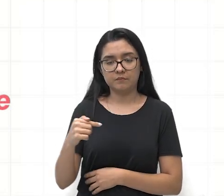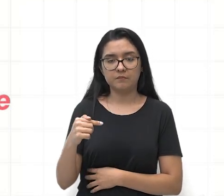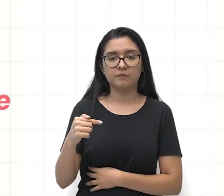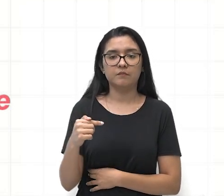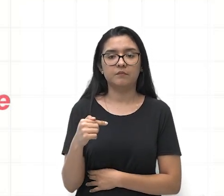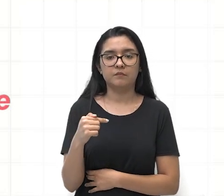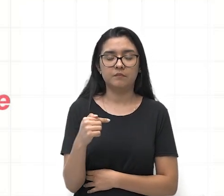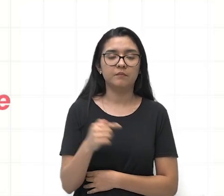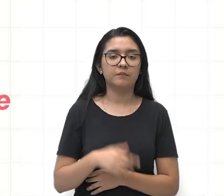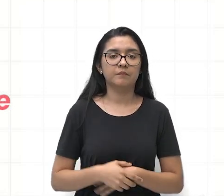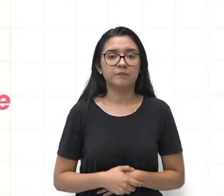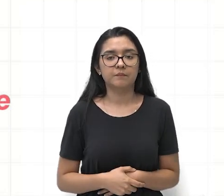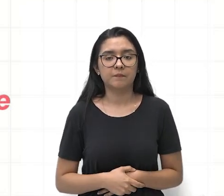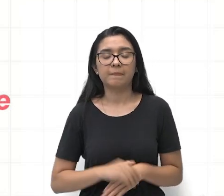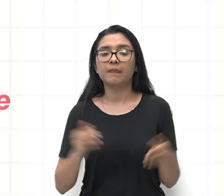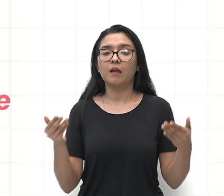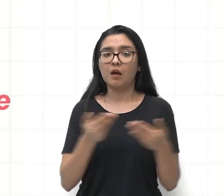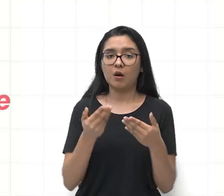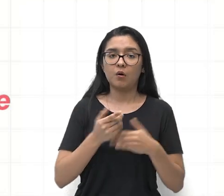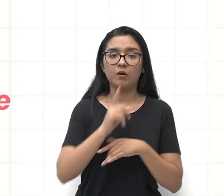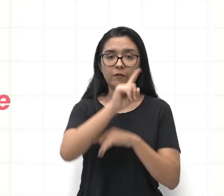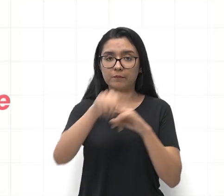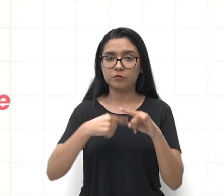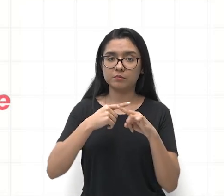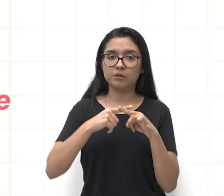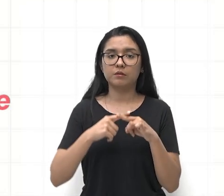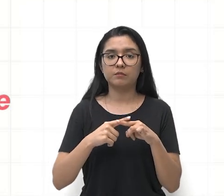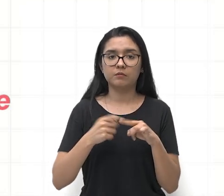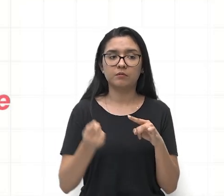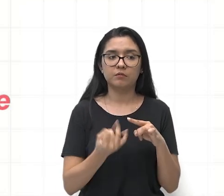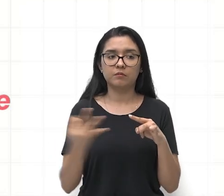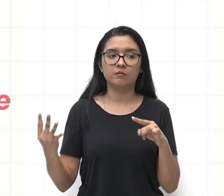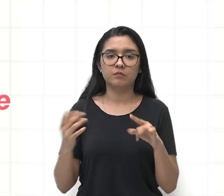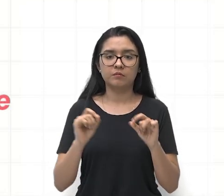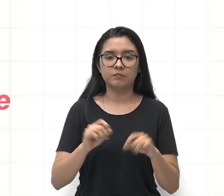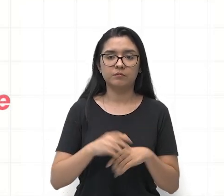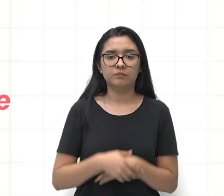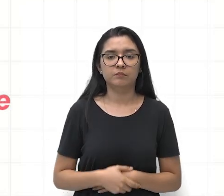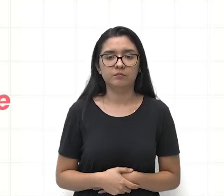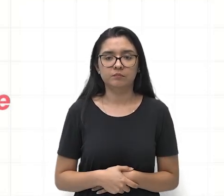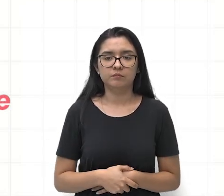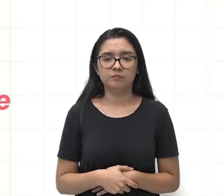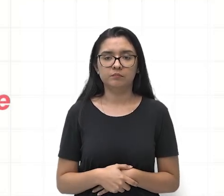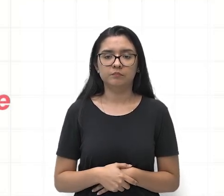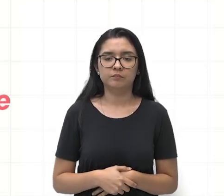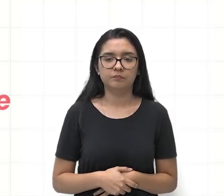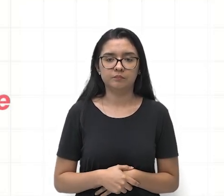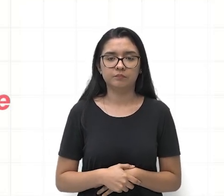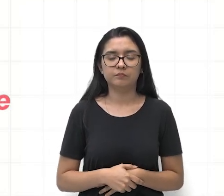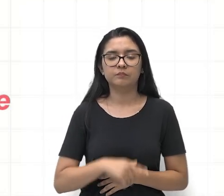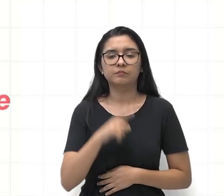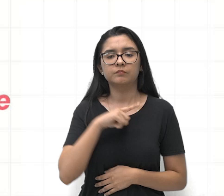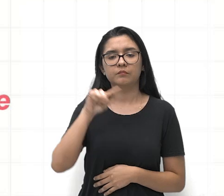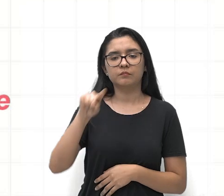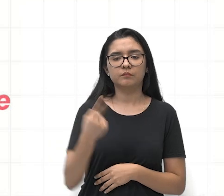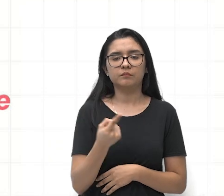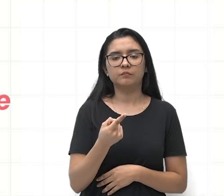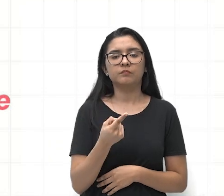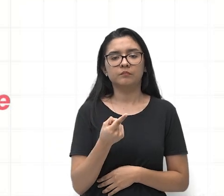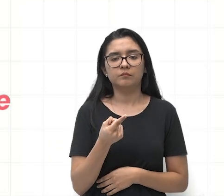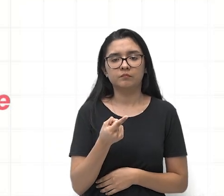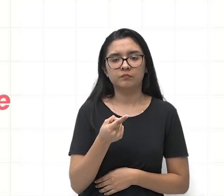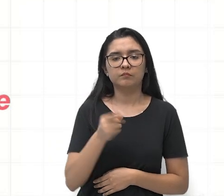0,09577. Agora basta multiplicar por quanto? Multiplicar por 100. Então, vamos deslocar a vírgula 2 casas para a